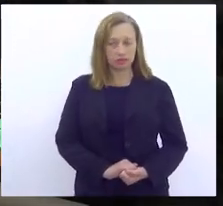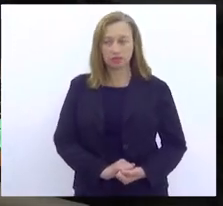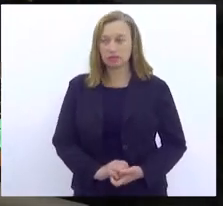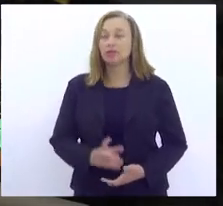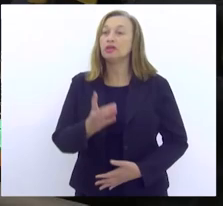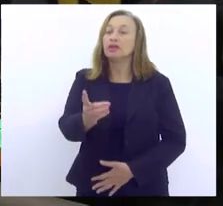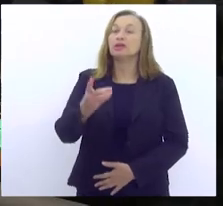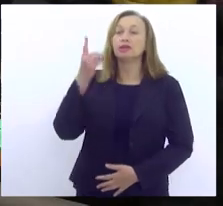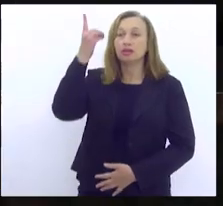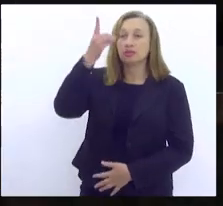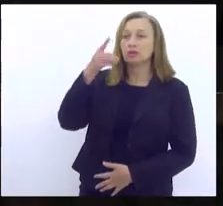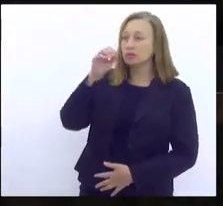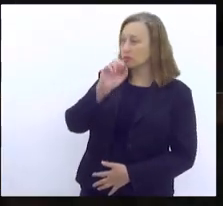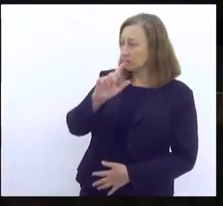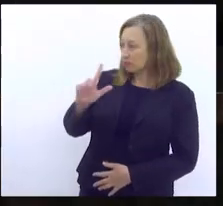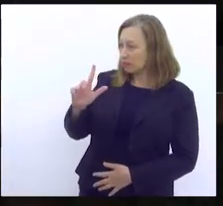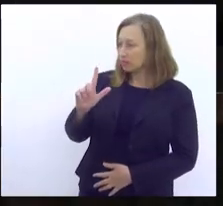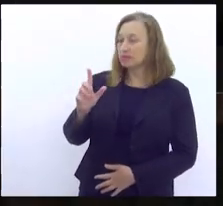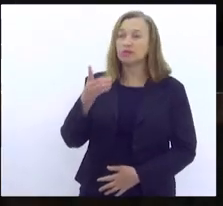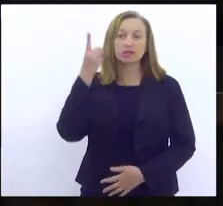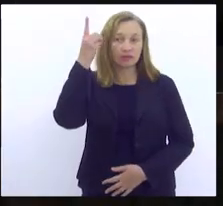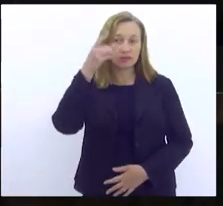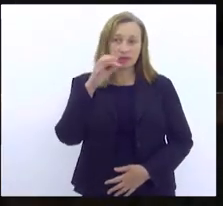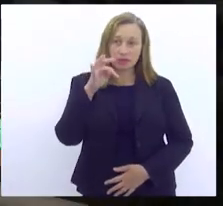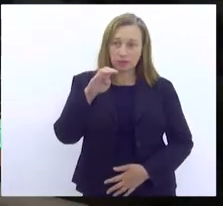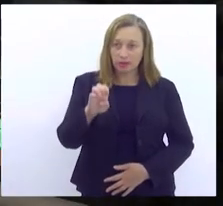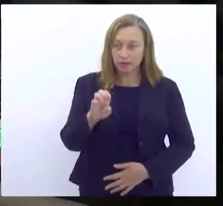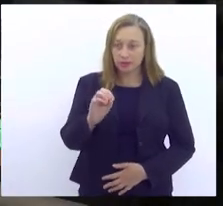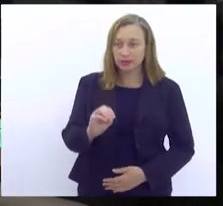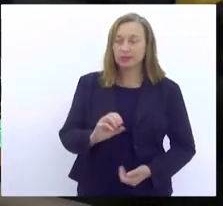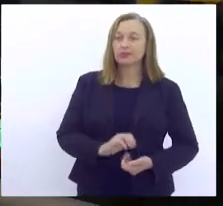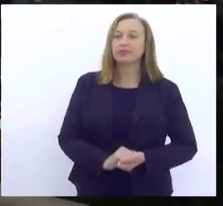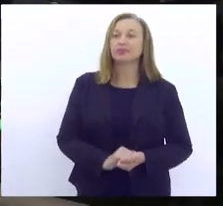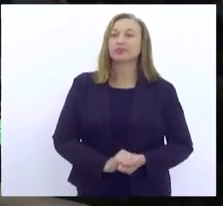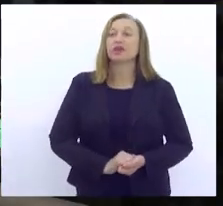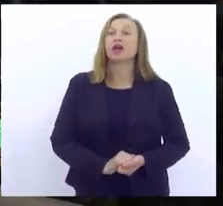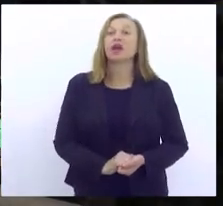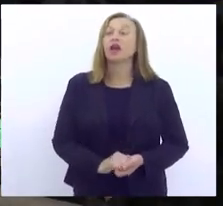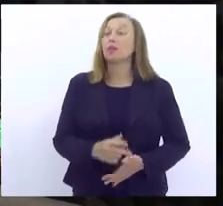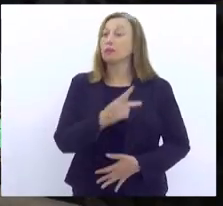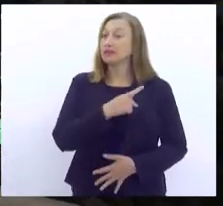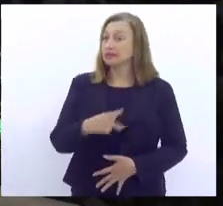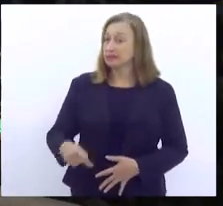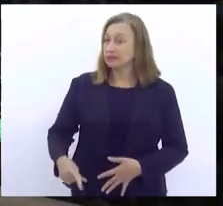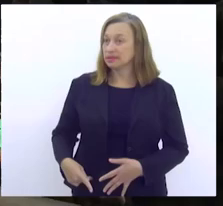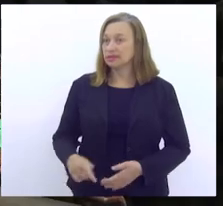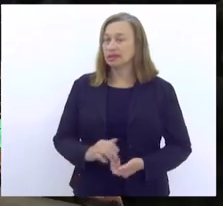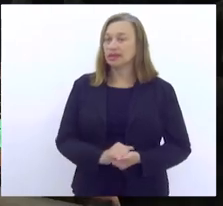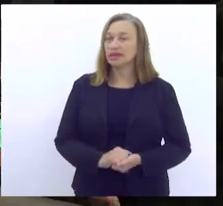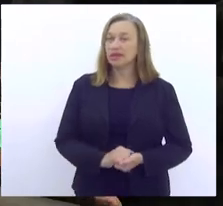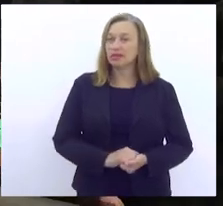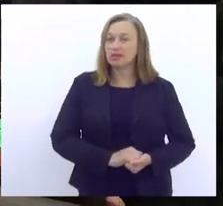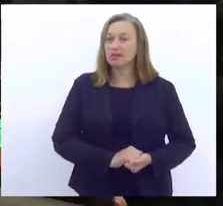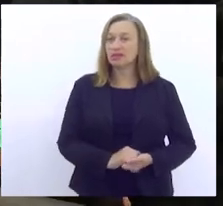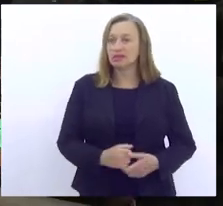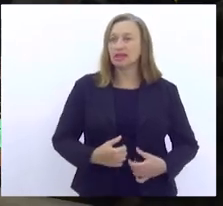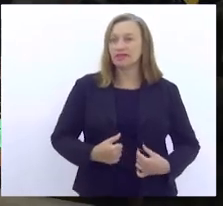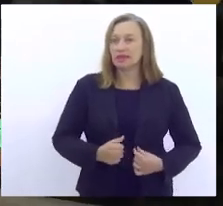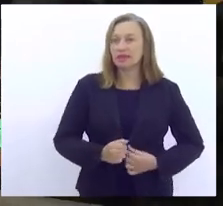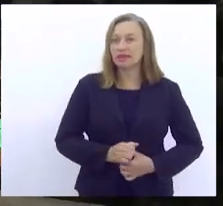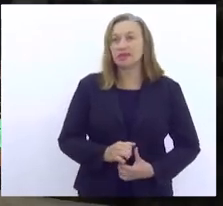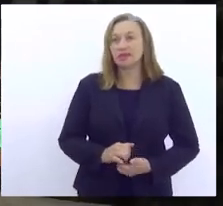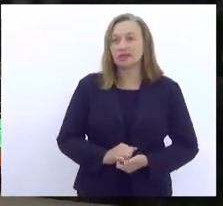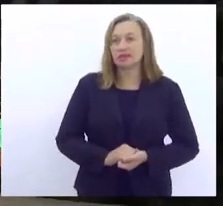Deputado Paul Bell, em seguida, deputado Gualberto. Obrigado, presidente. Presidente, eu começo aqui com